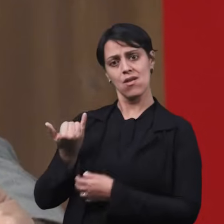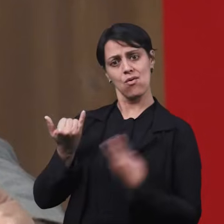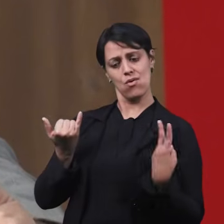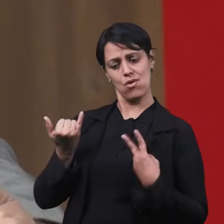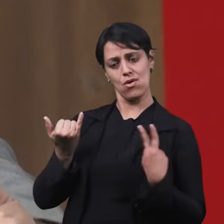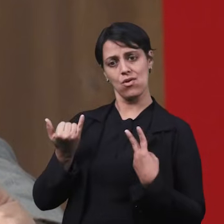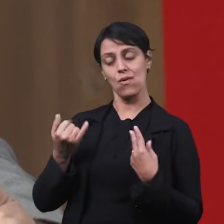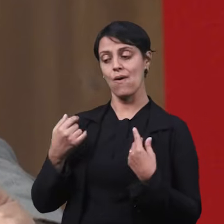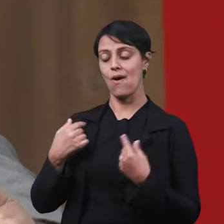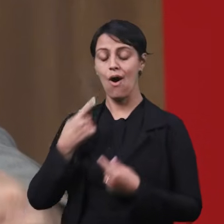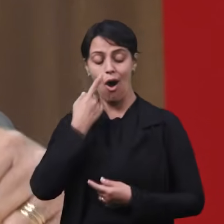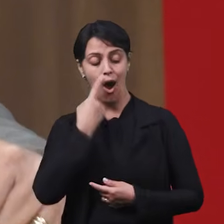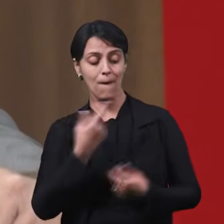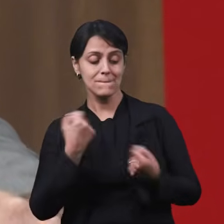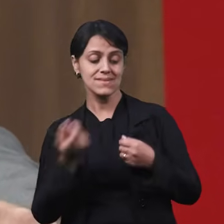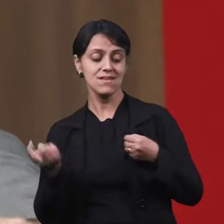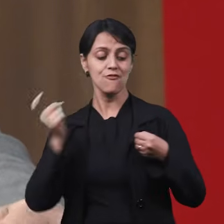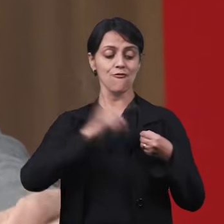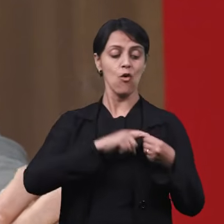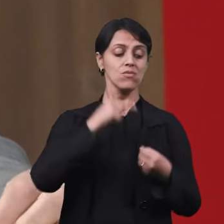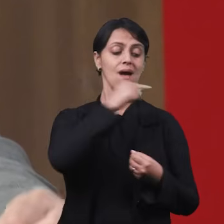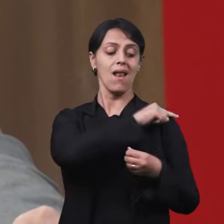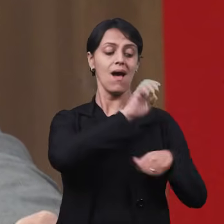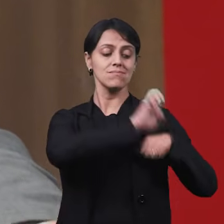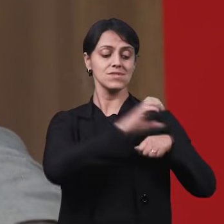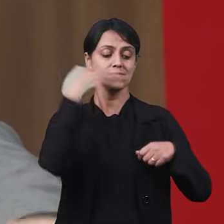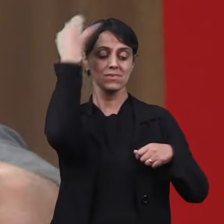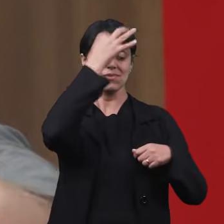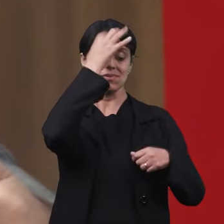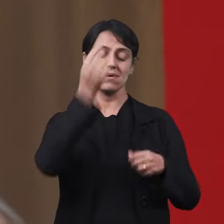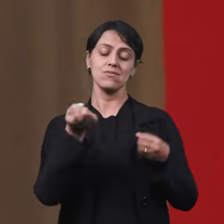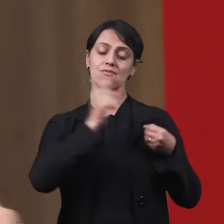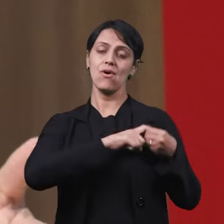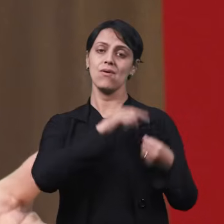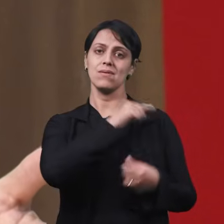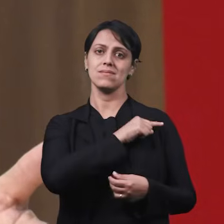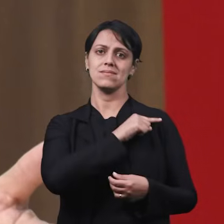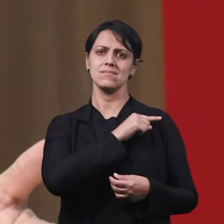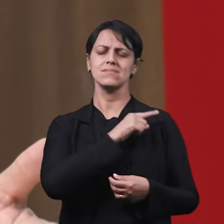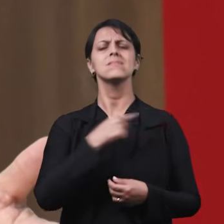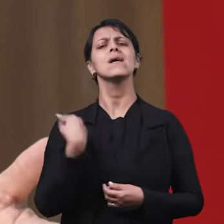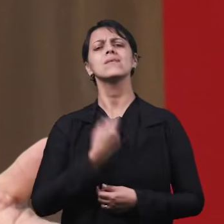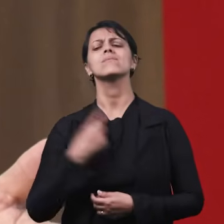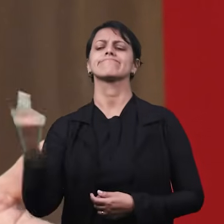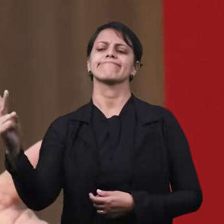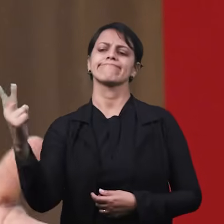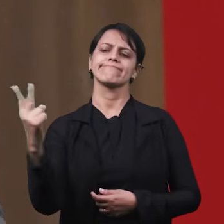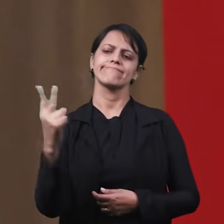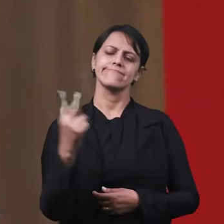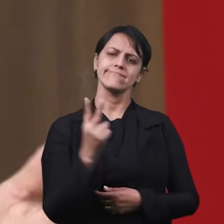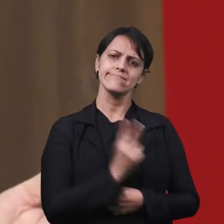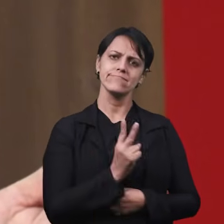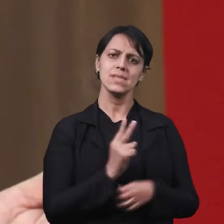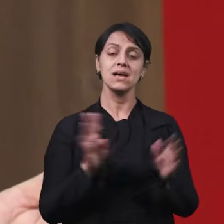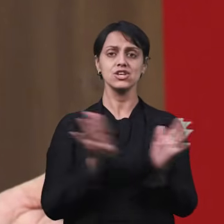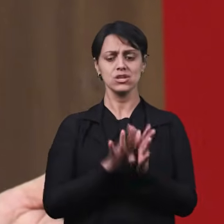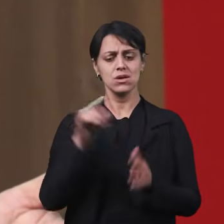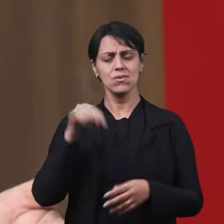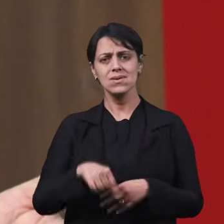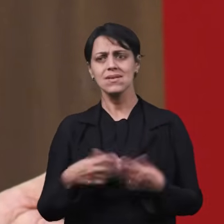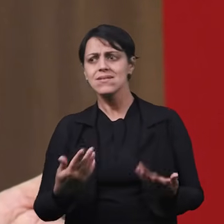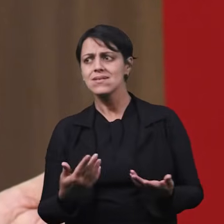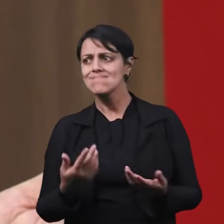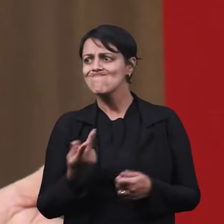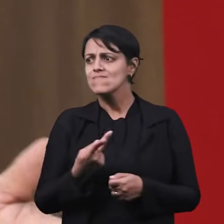para voltar. Confirmou também, falou conosco e voltamos. Aí quando nós chegamos aqui, assim, agora eu preciso procurar um